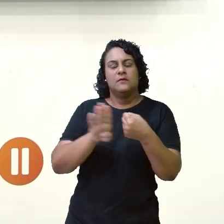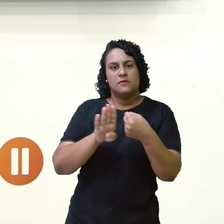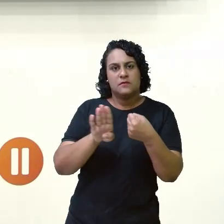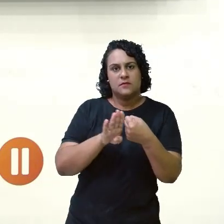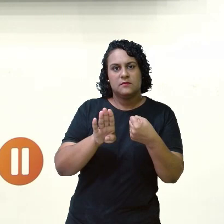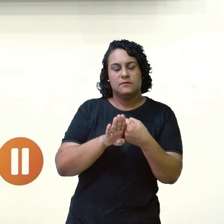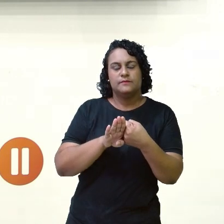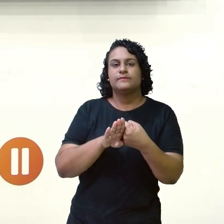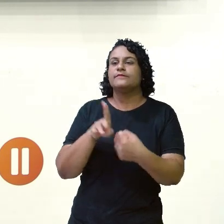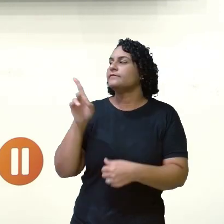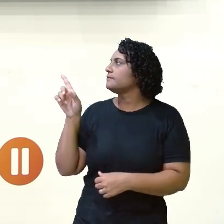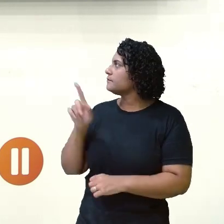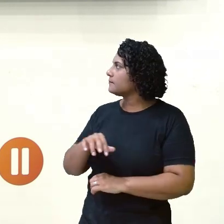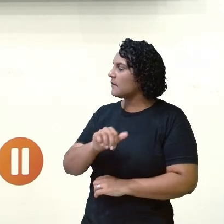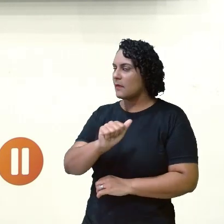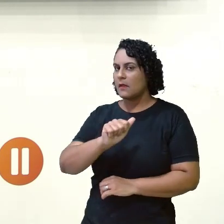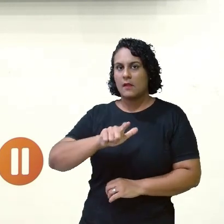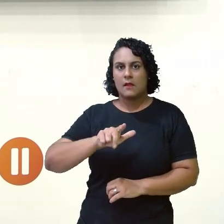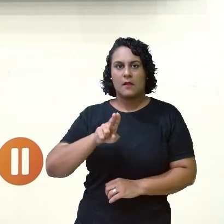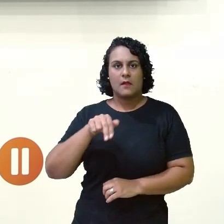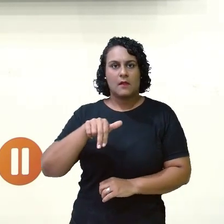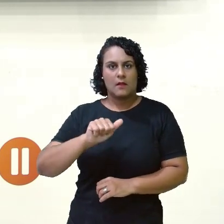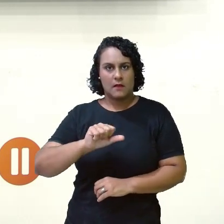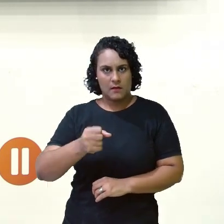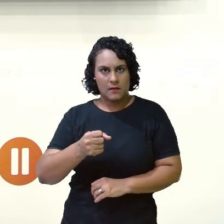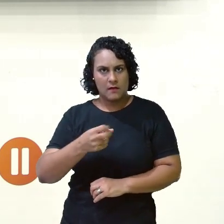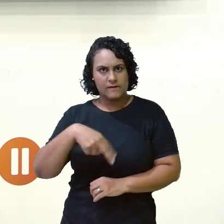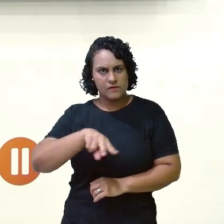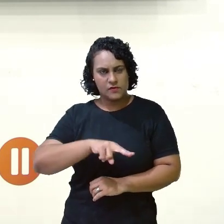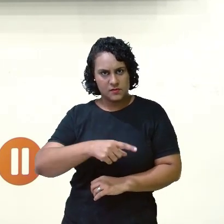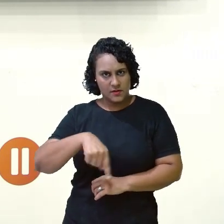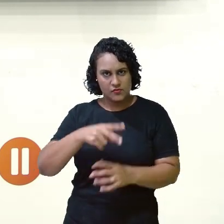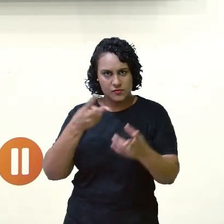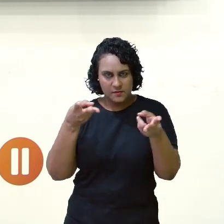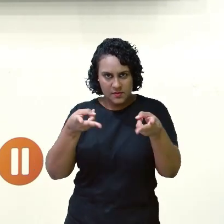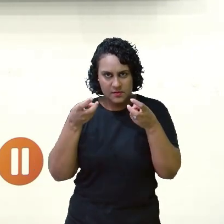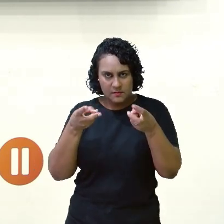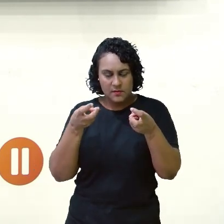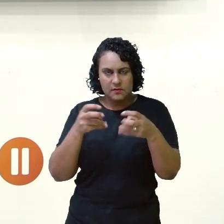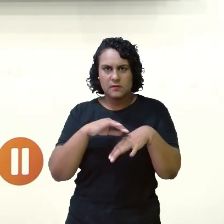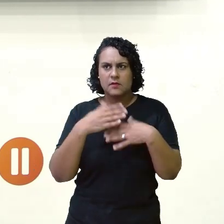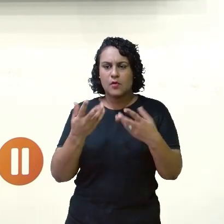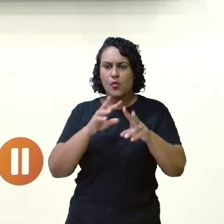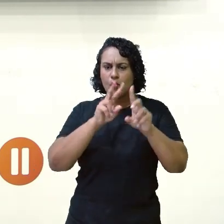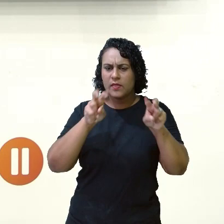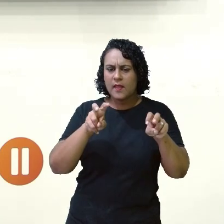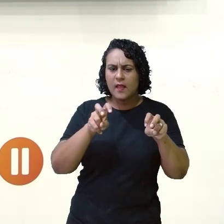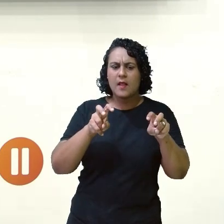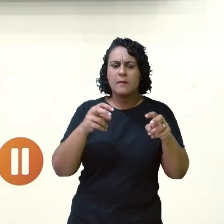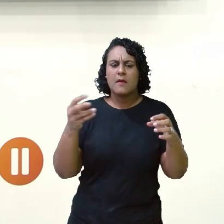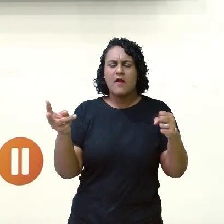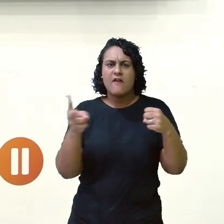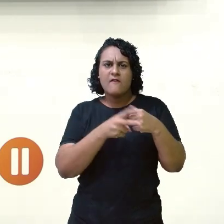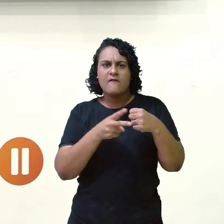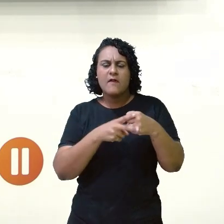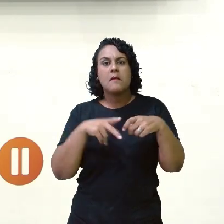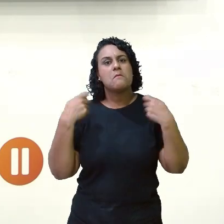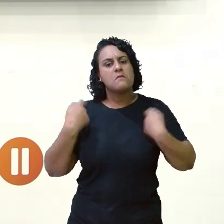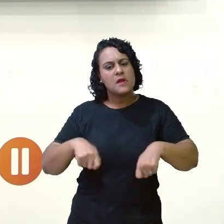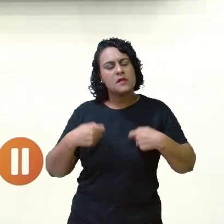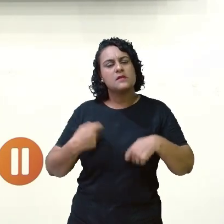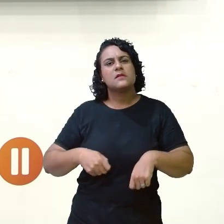substantivo alunas. Perceberam? Quando a gente está falando de verbo, a gente tem que estar sempre concordando o